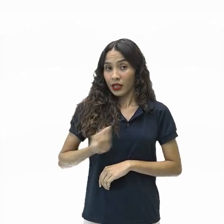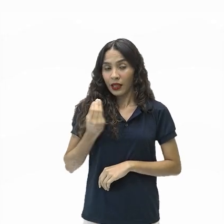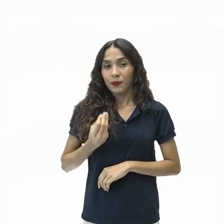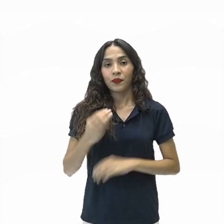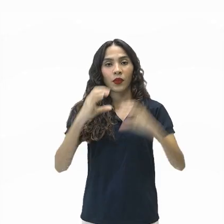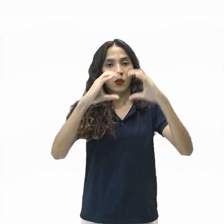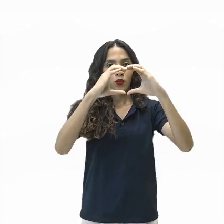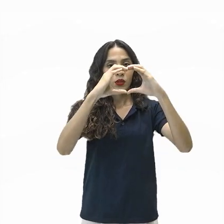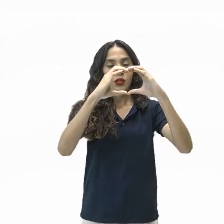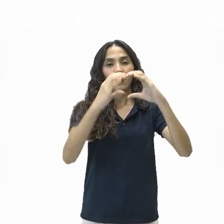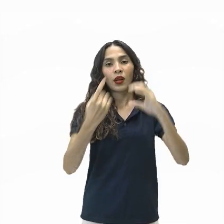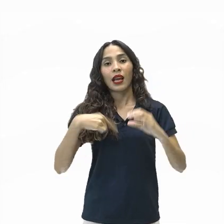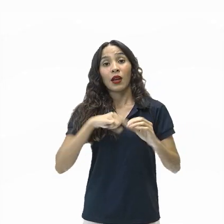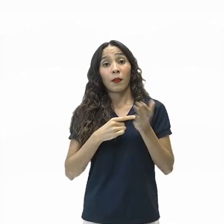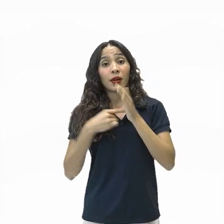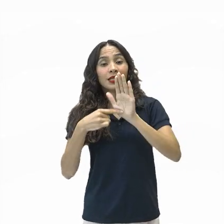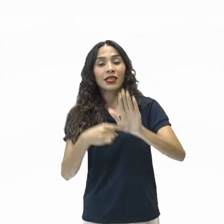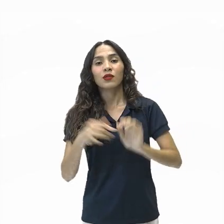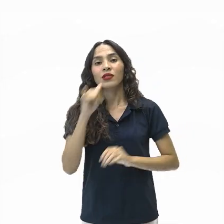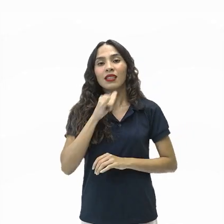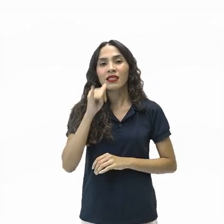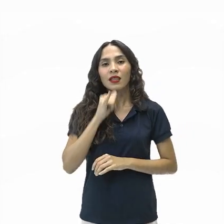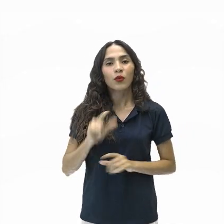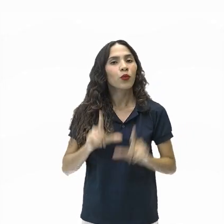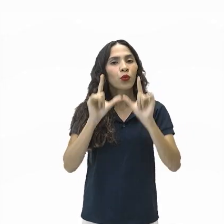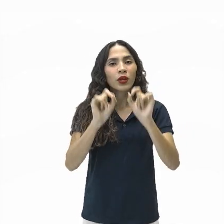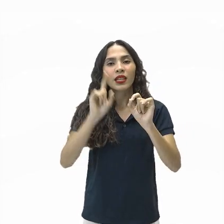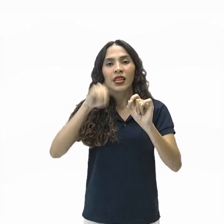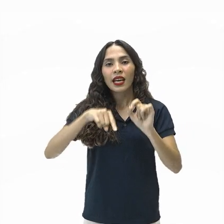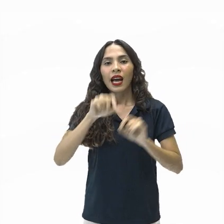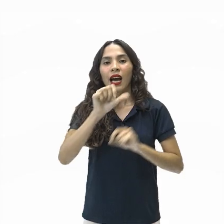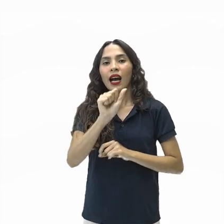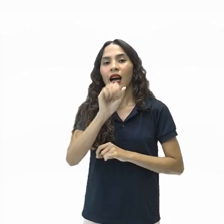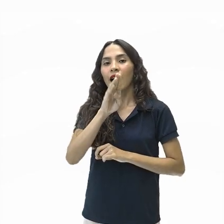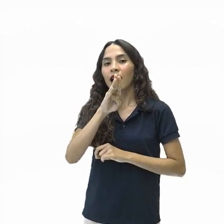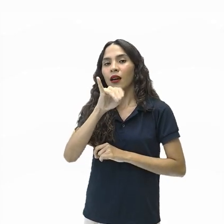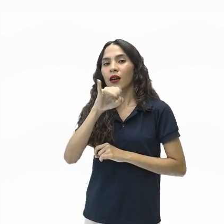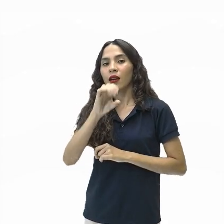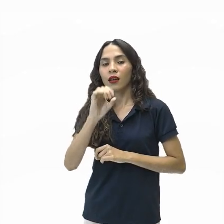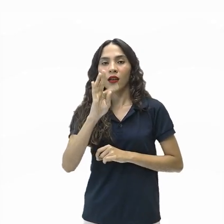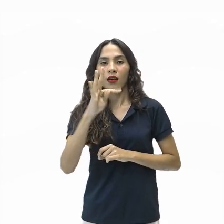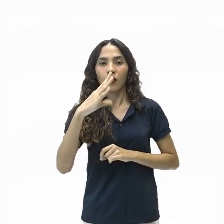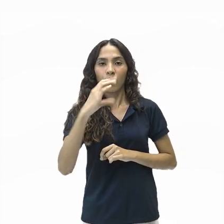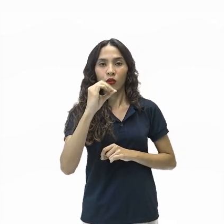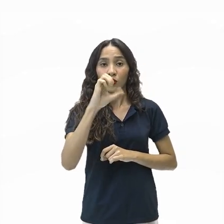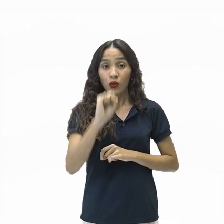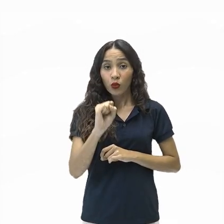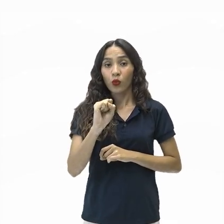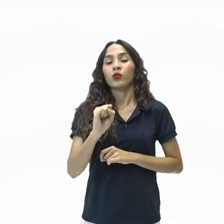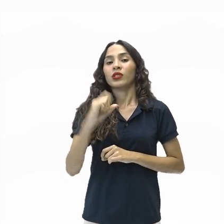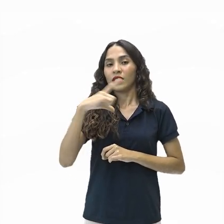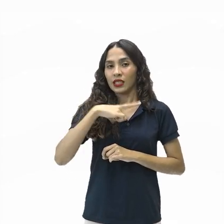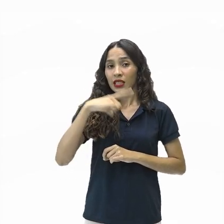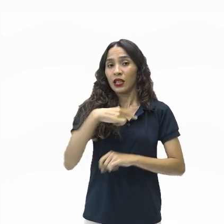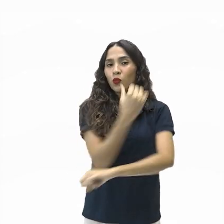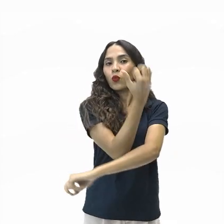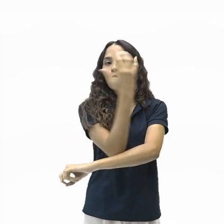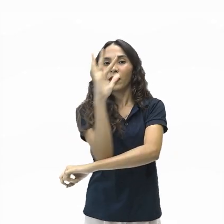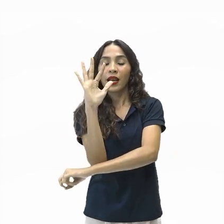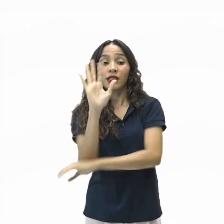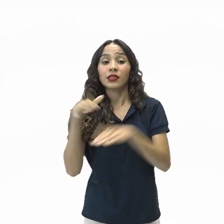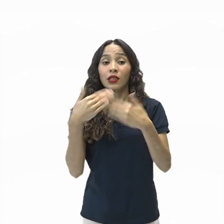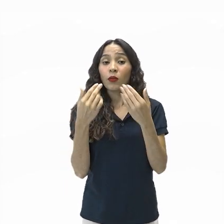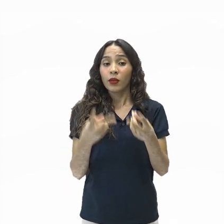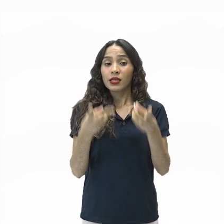eu trouxe para vocês os exemplos do que são seres abióticos que fazem parte do meio ambiente. Então,